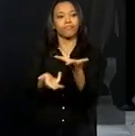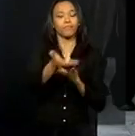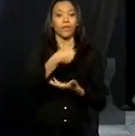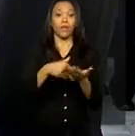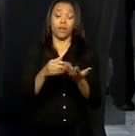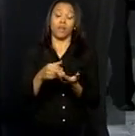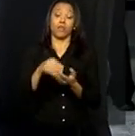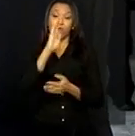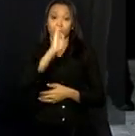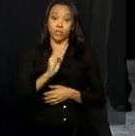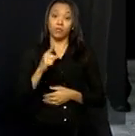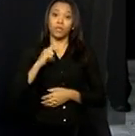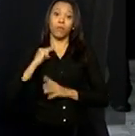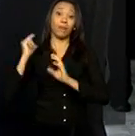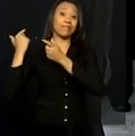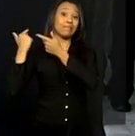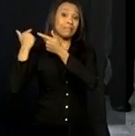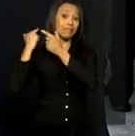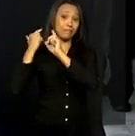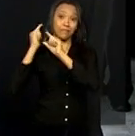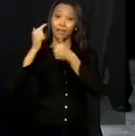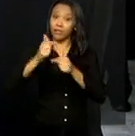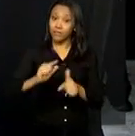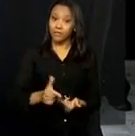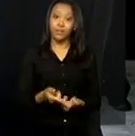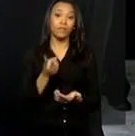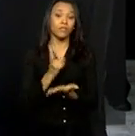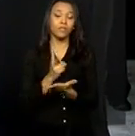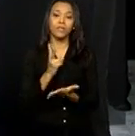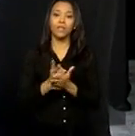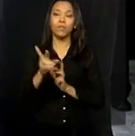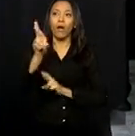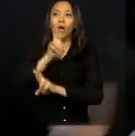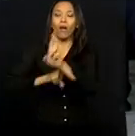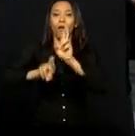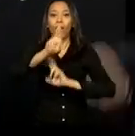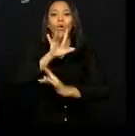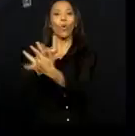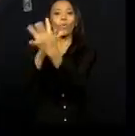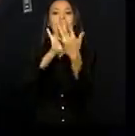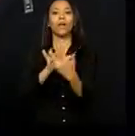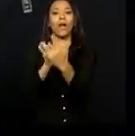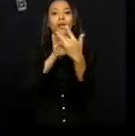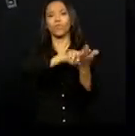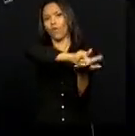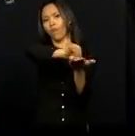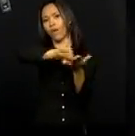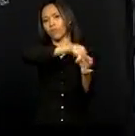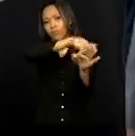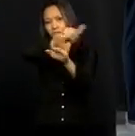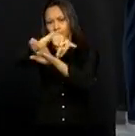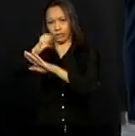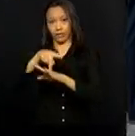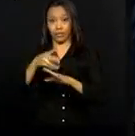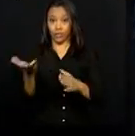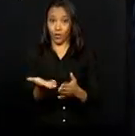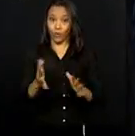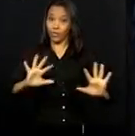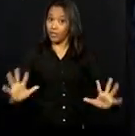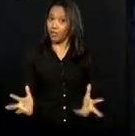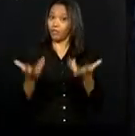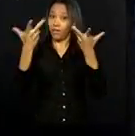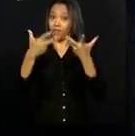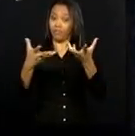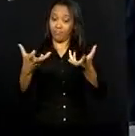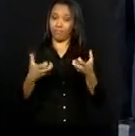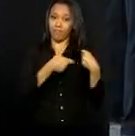tradição de construção, de tradição e de negociações nas relações internacionais que fazem com que esse evento, que é uma grande festa para os nossos